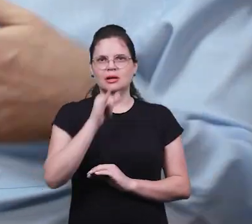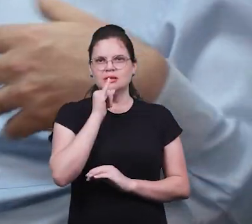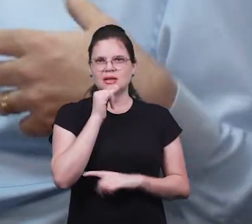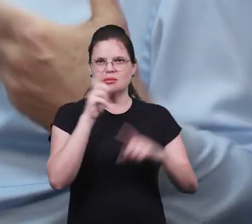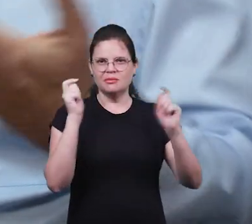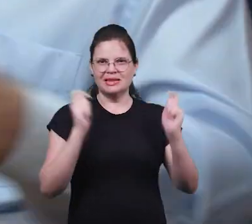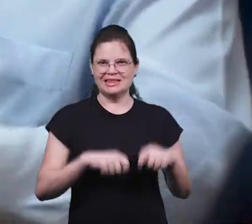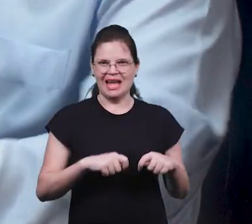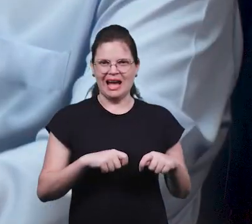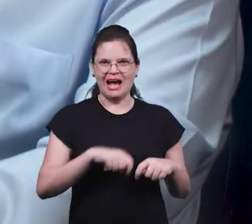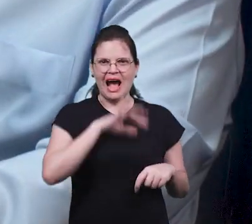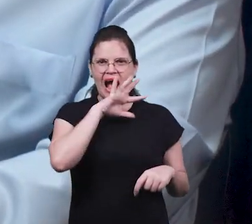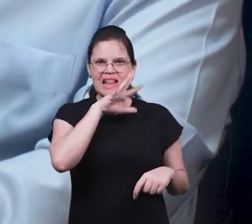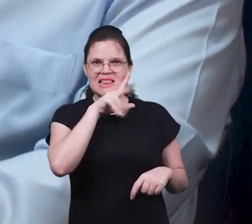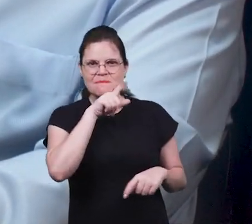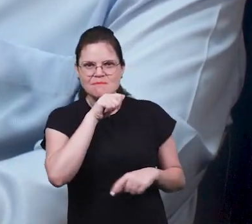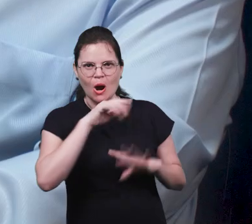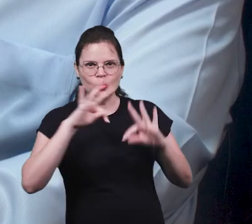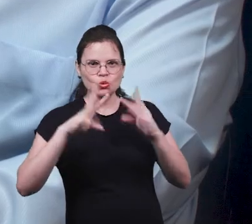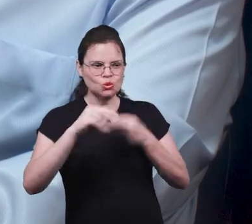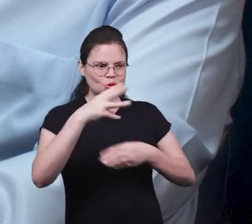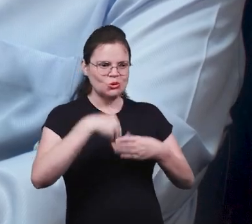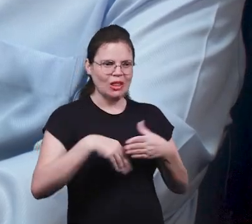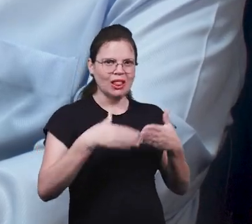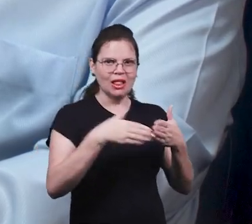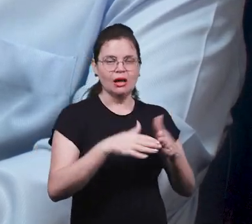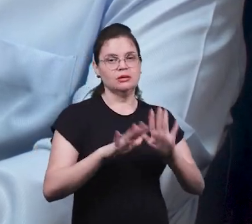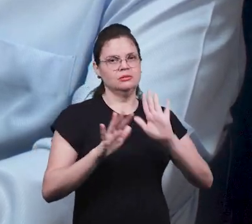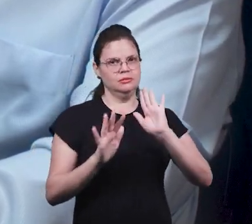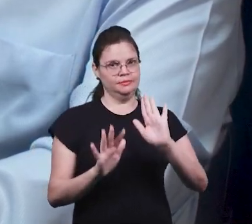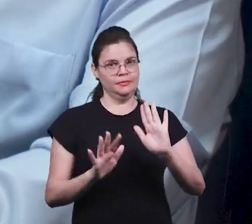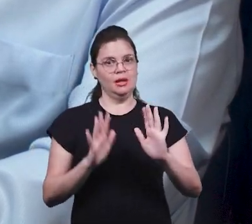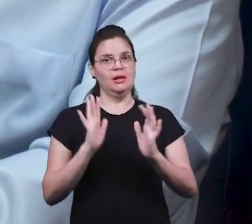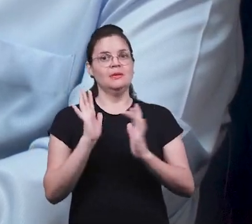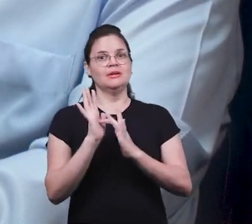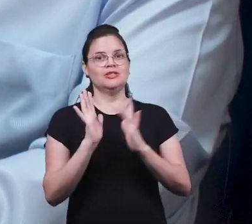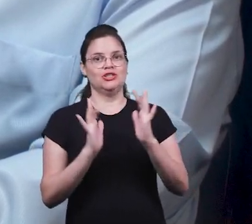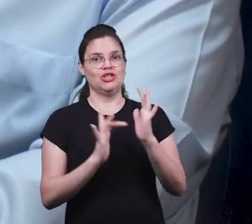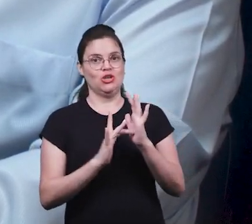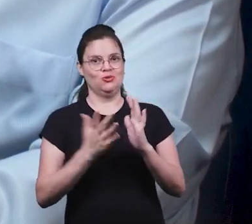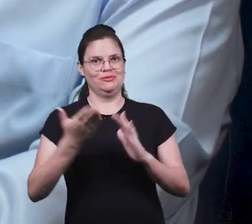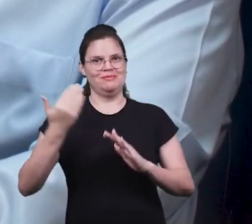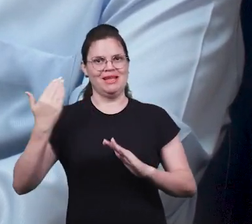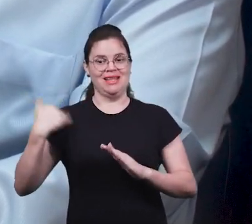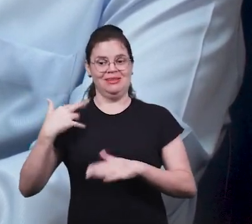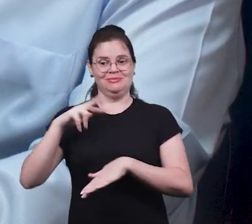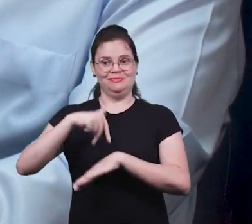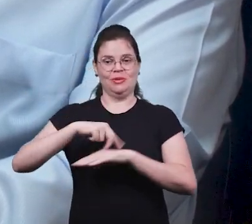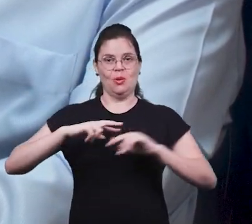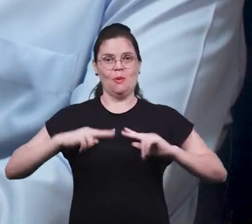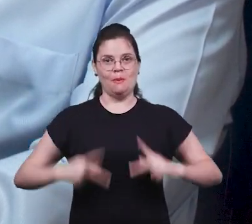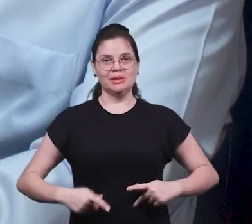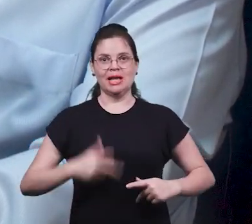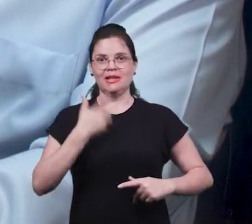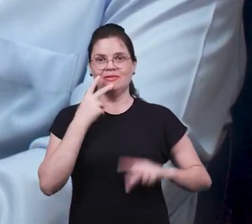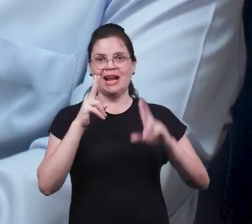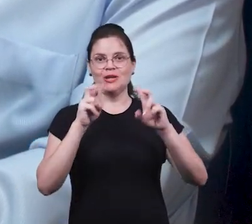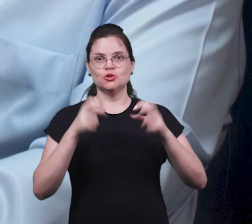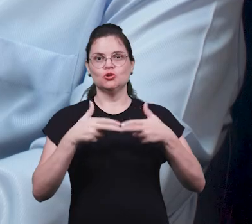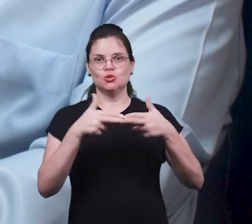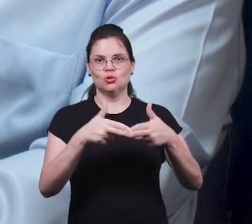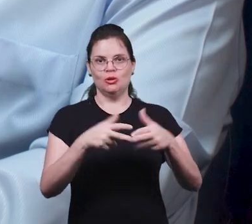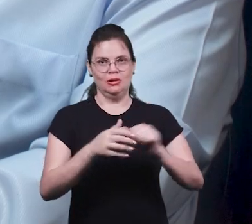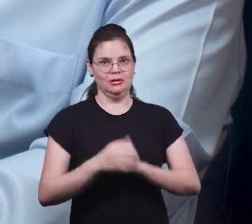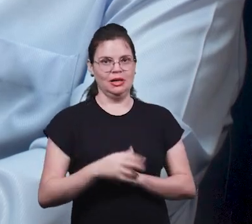isso tudo dentro da arca? Não cabia? Mas Jesus, quando fala de Noé, ele diz uma coisa interessante, diz assim, e Noé, sua